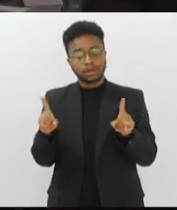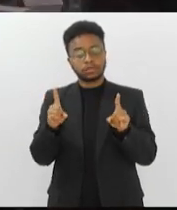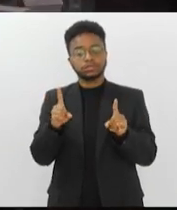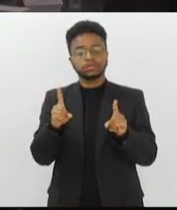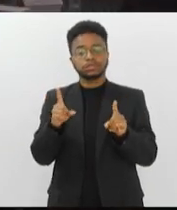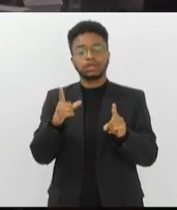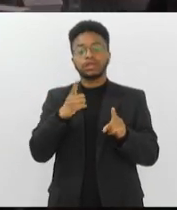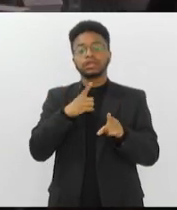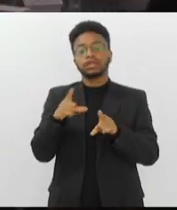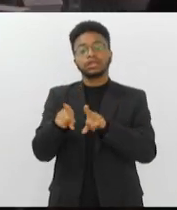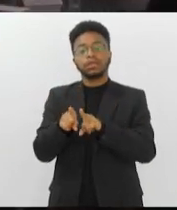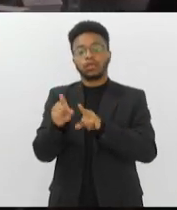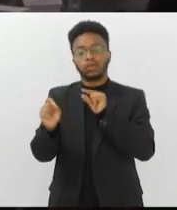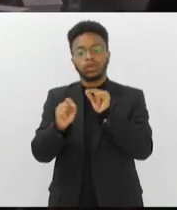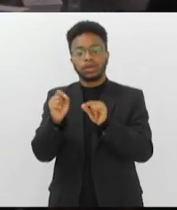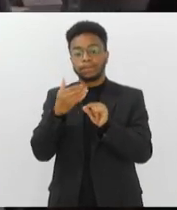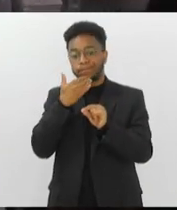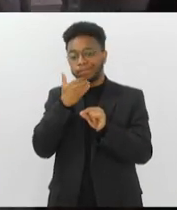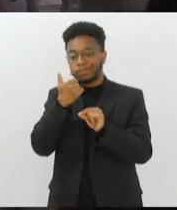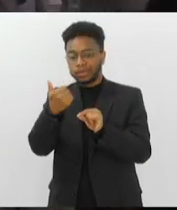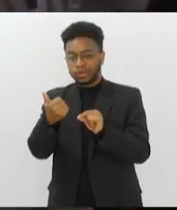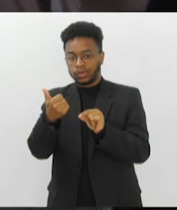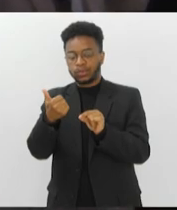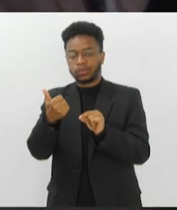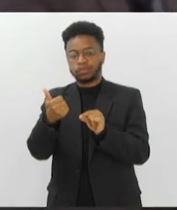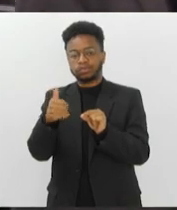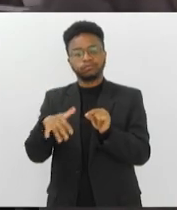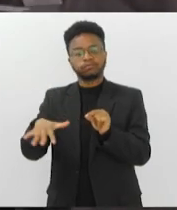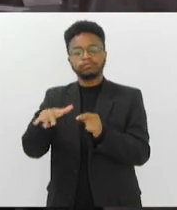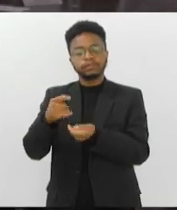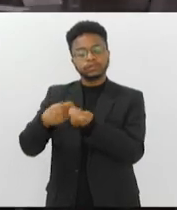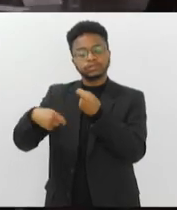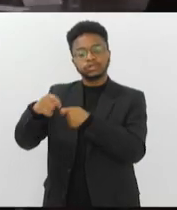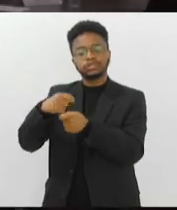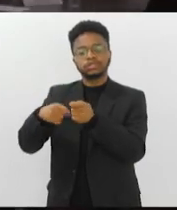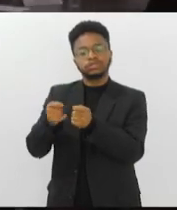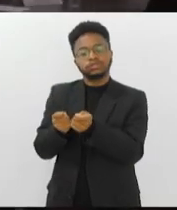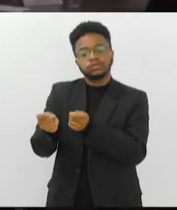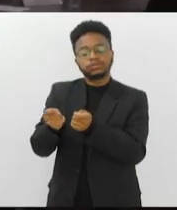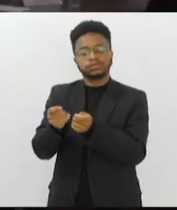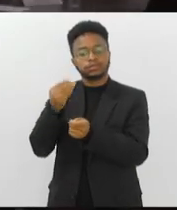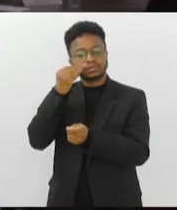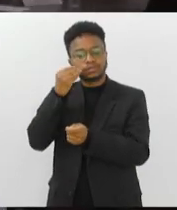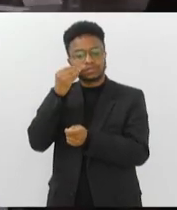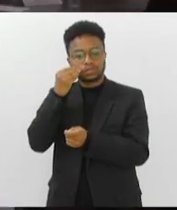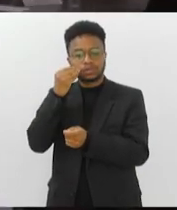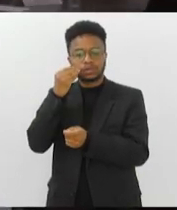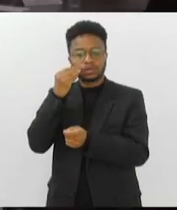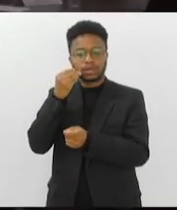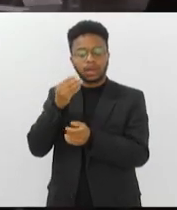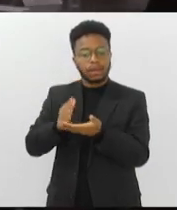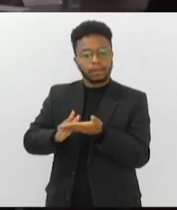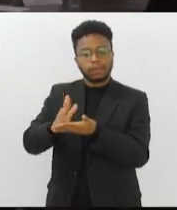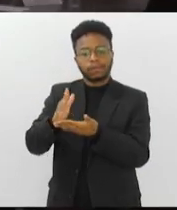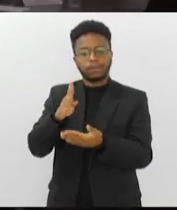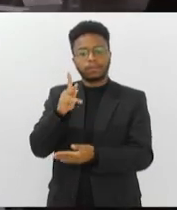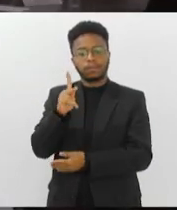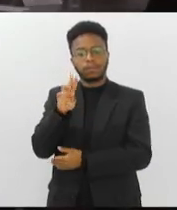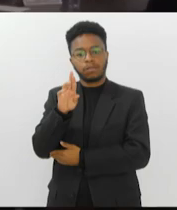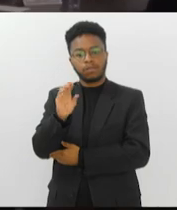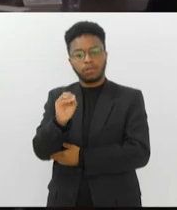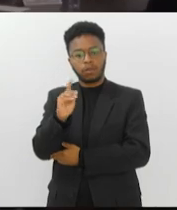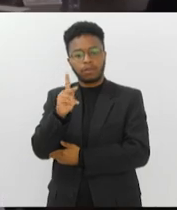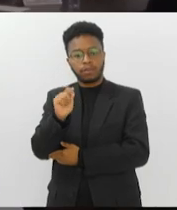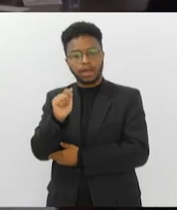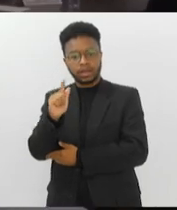tem um cenário melhor na questão da renegociação da dívida com a aprovação do PROPAG, né, que é um programa que não é só para